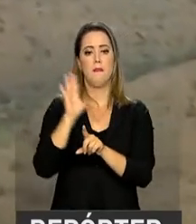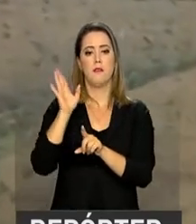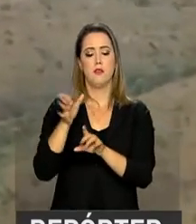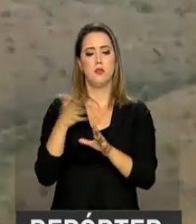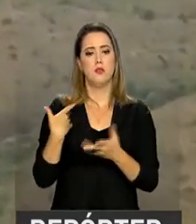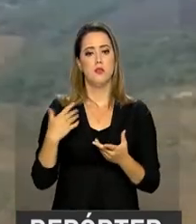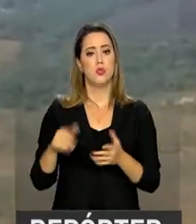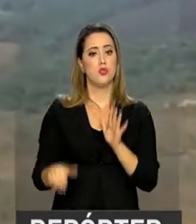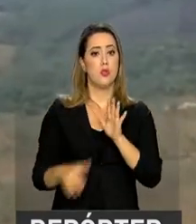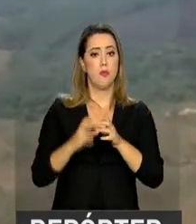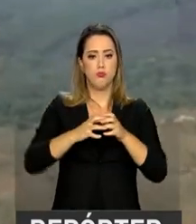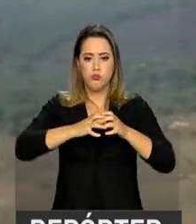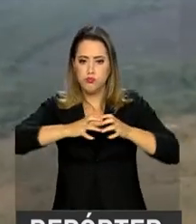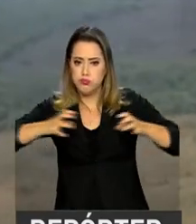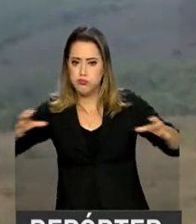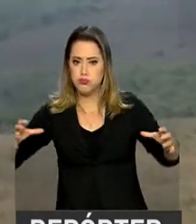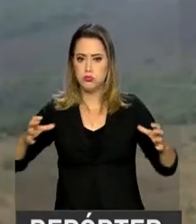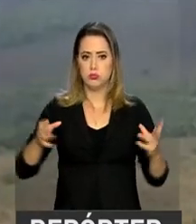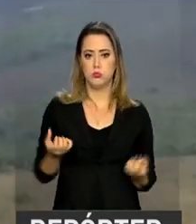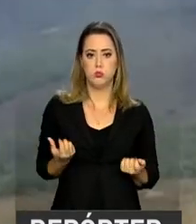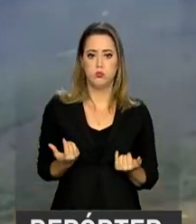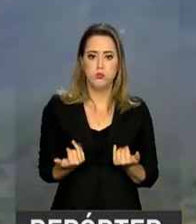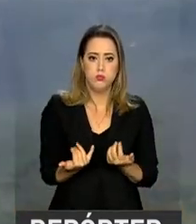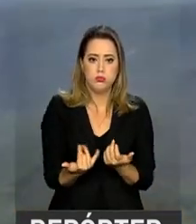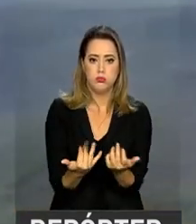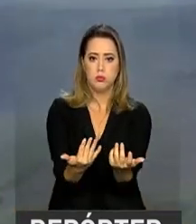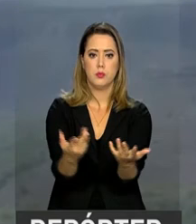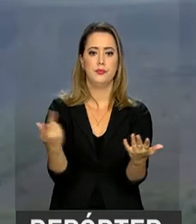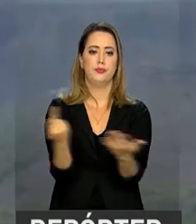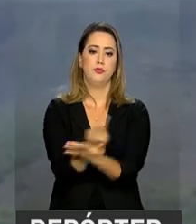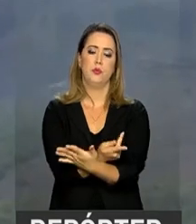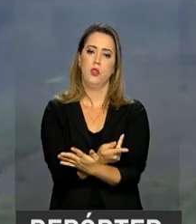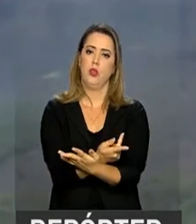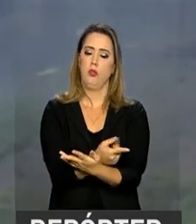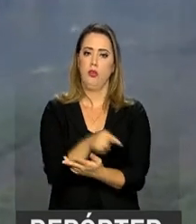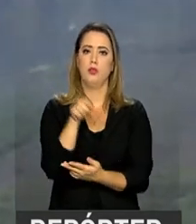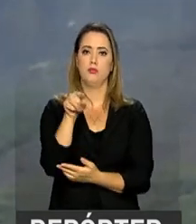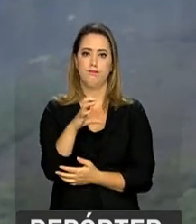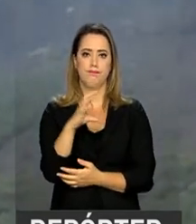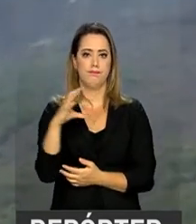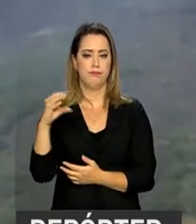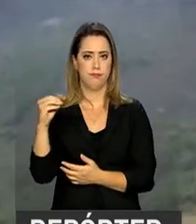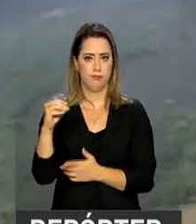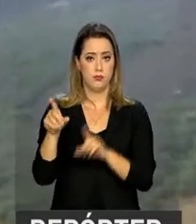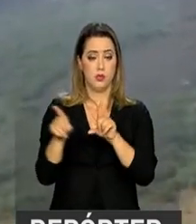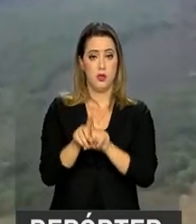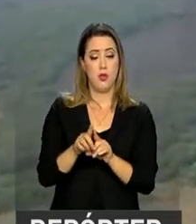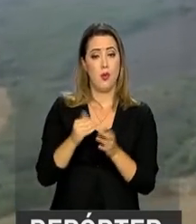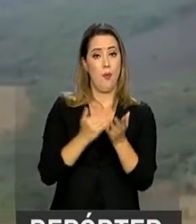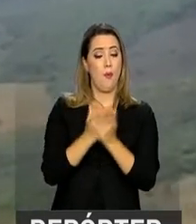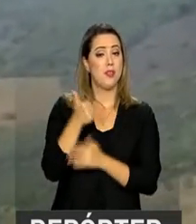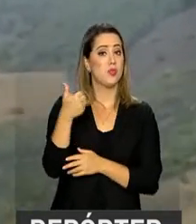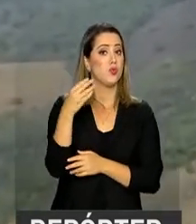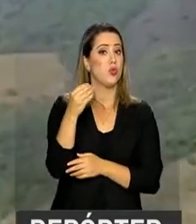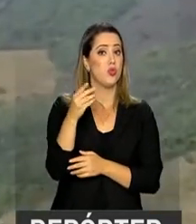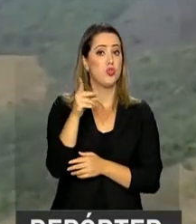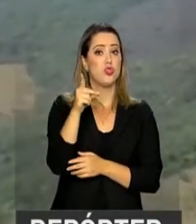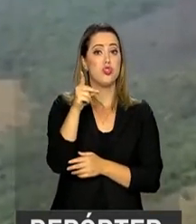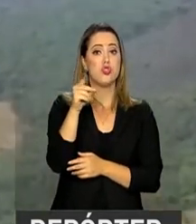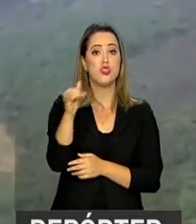considerado o maior incêndio na região lembrando que o incêndio começou no dia 10 desse mês e só foi